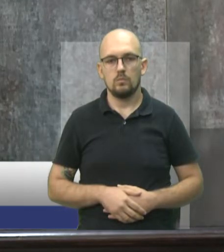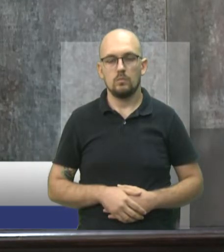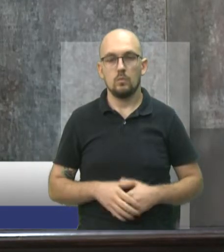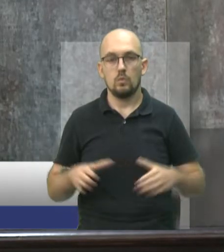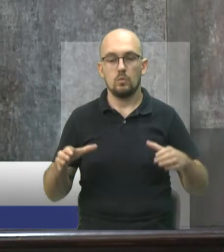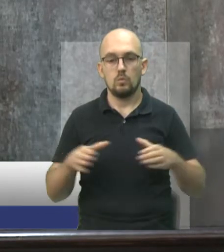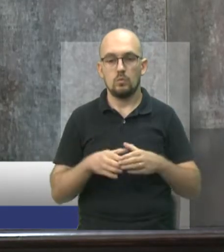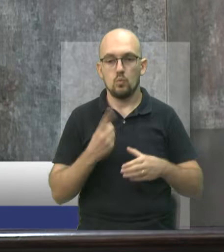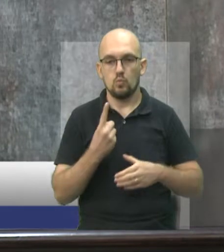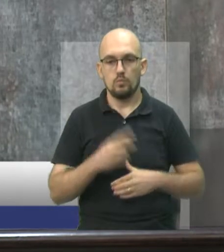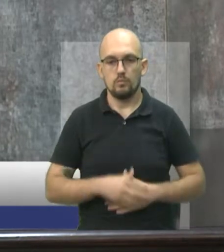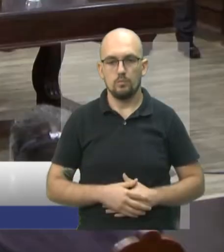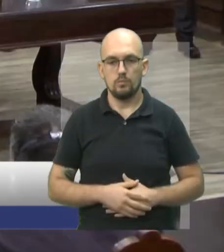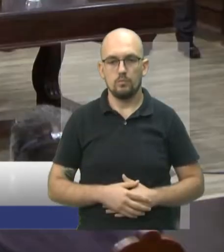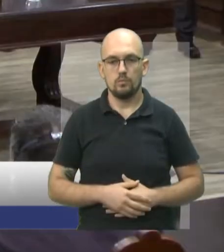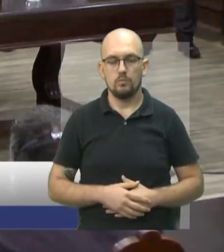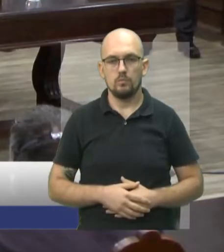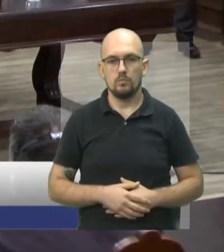Chapa 1.